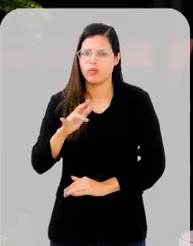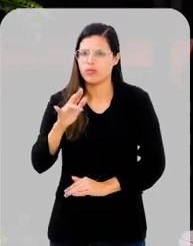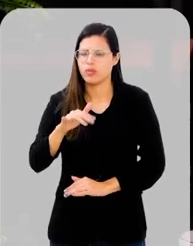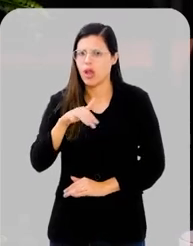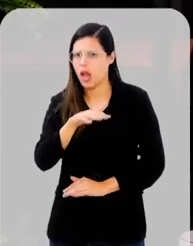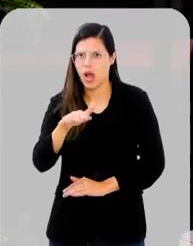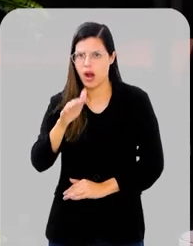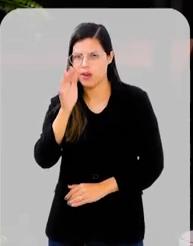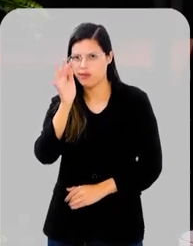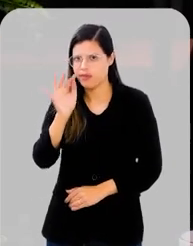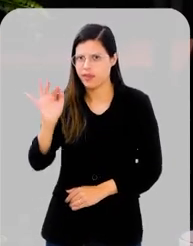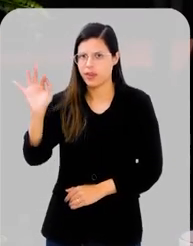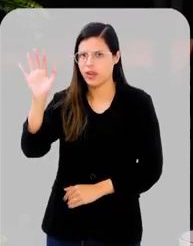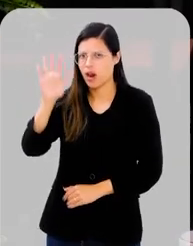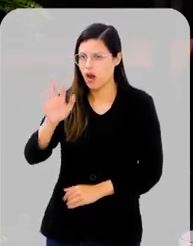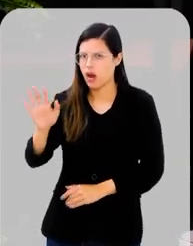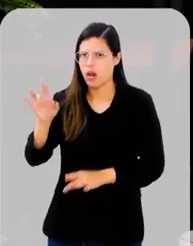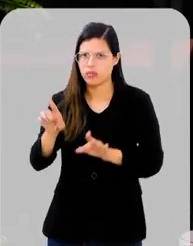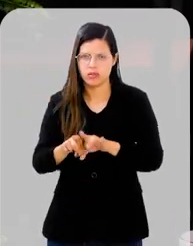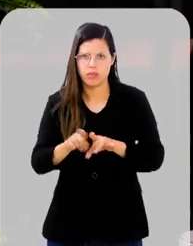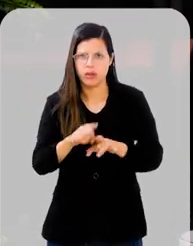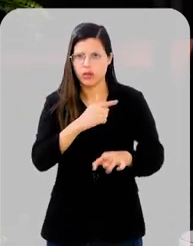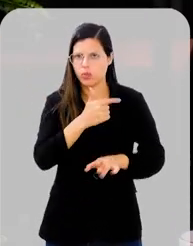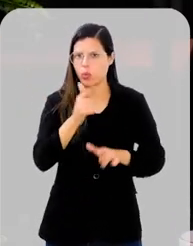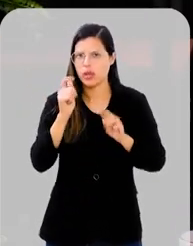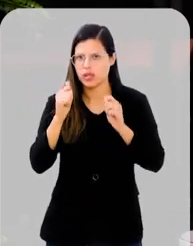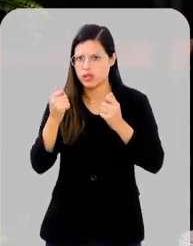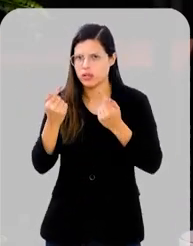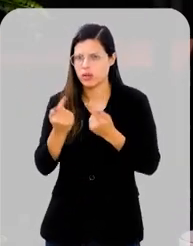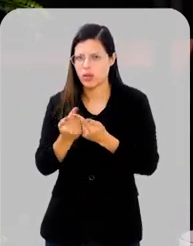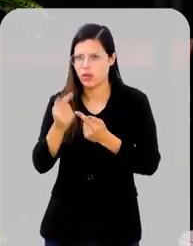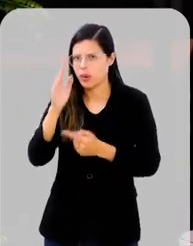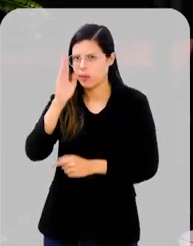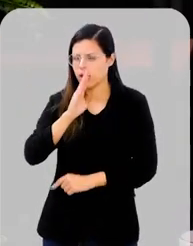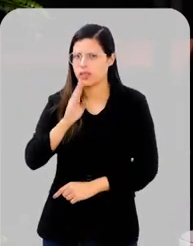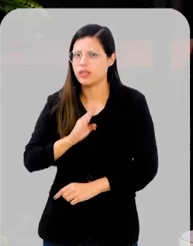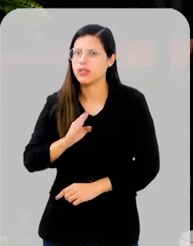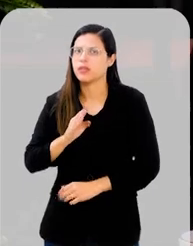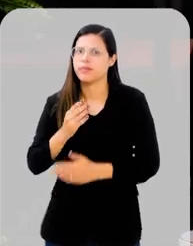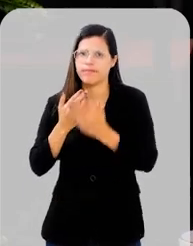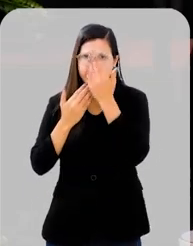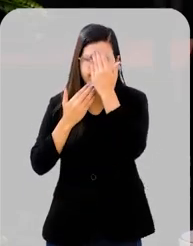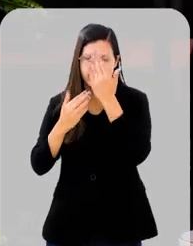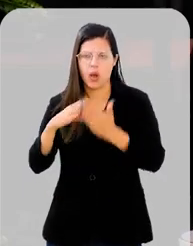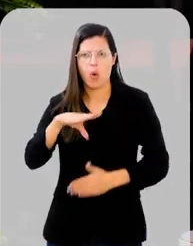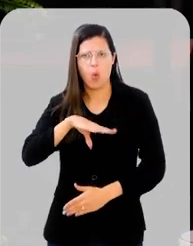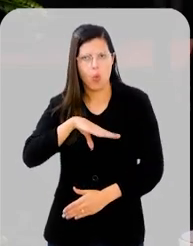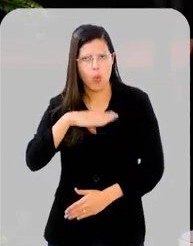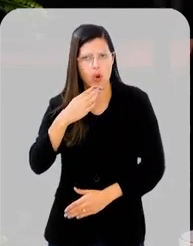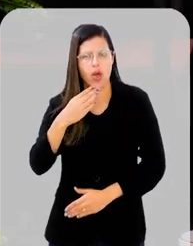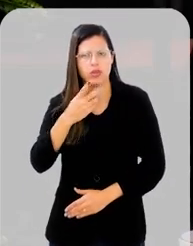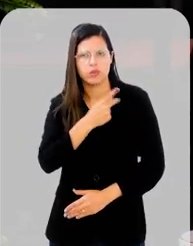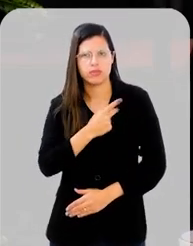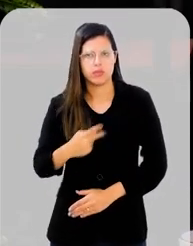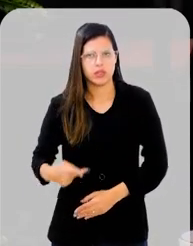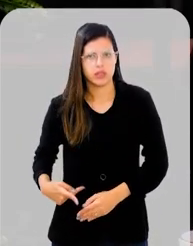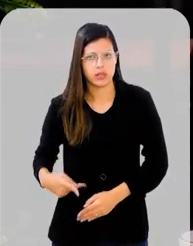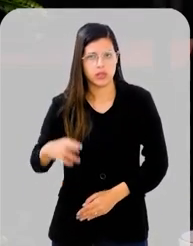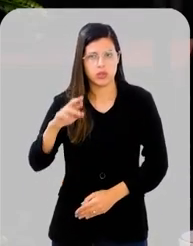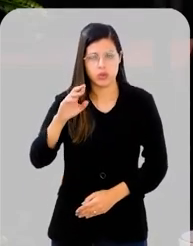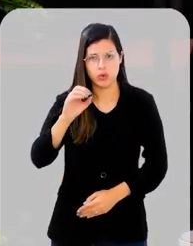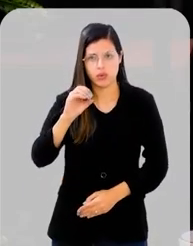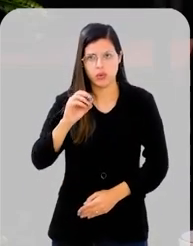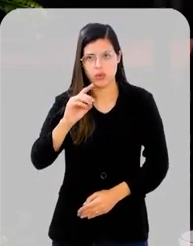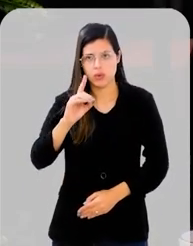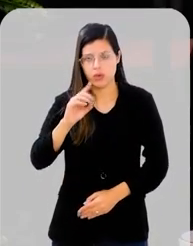Câmara Federal e nem em nenhuma Assembleia no Brasil então aqui eu até agradeço muito a coragem do Presidente Rodrigo Bacelar que eh